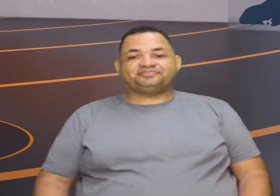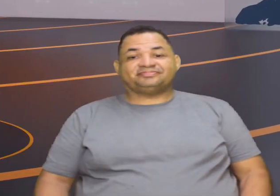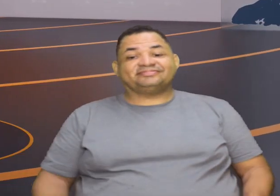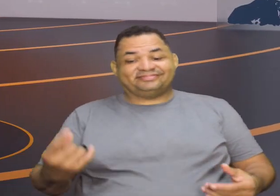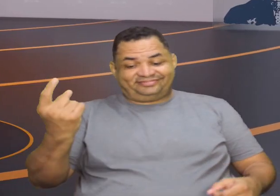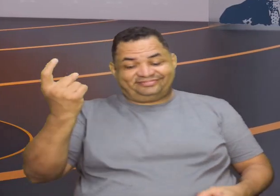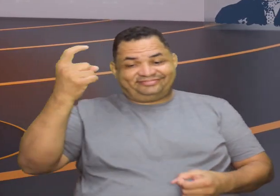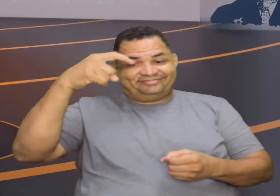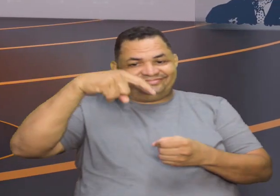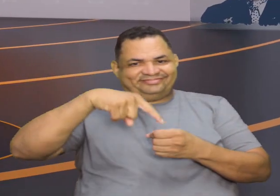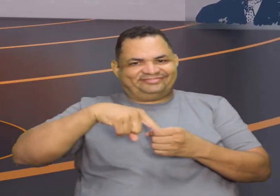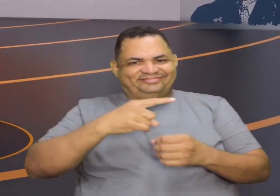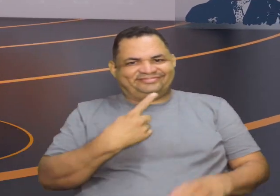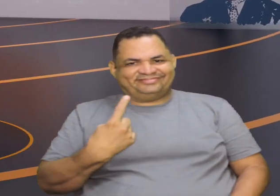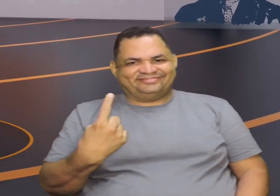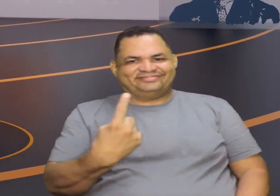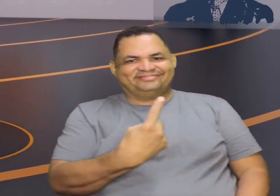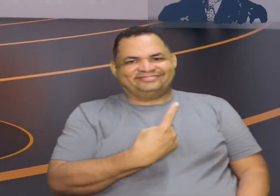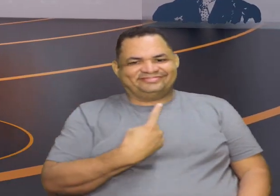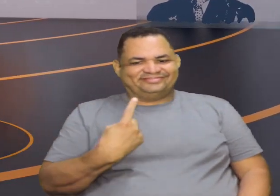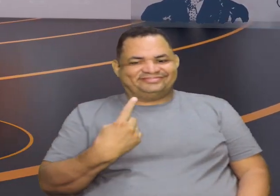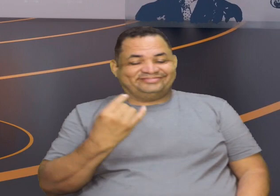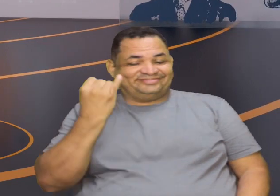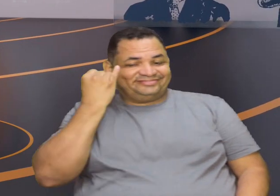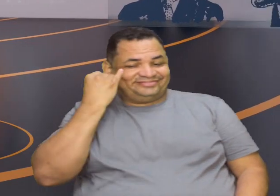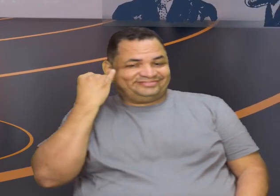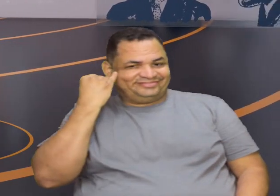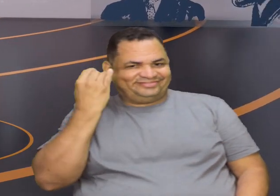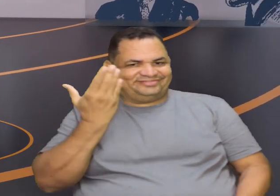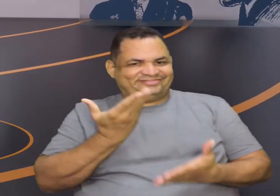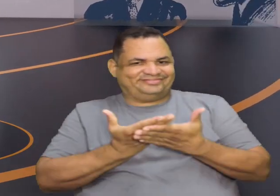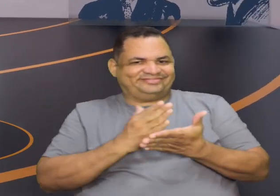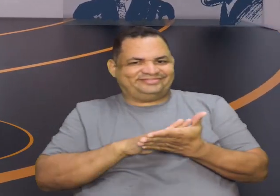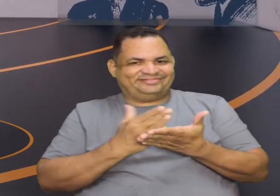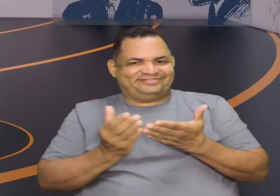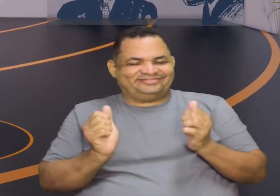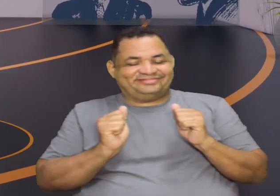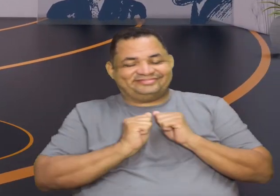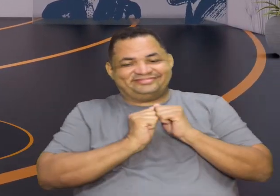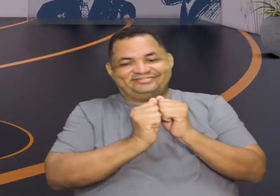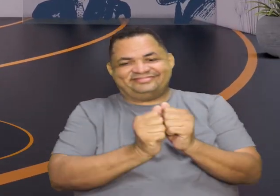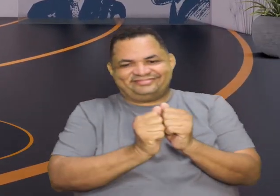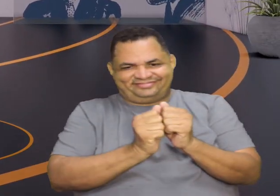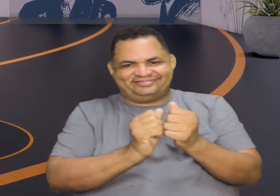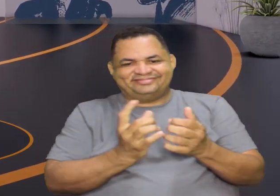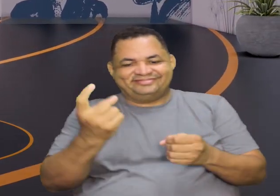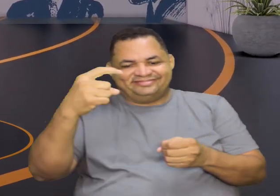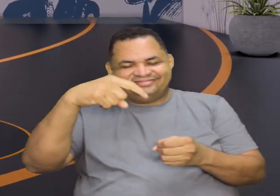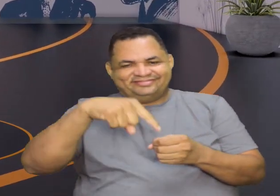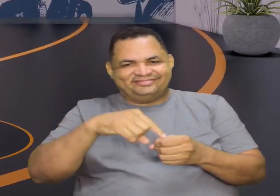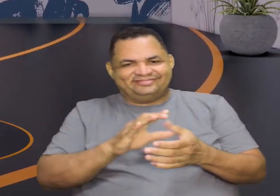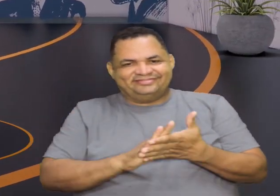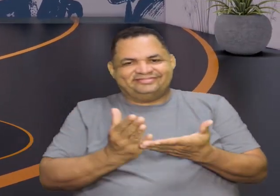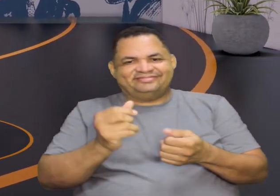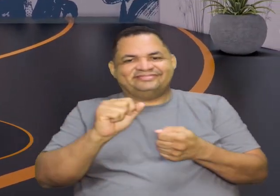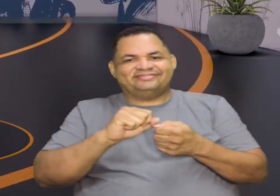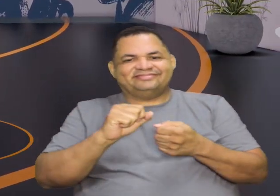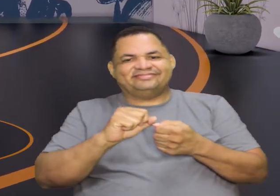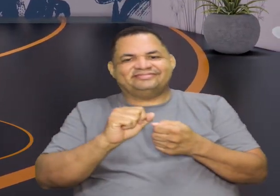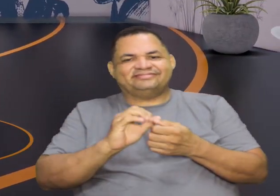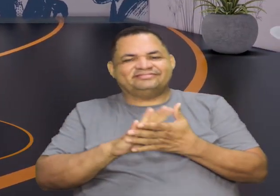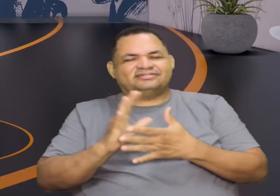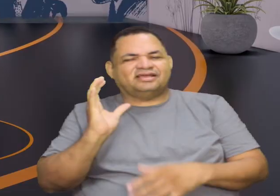Olha eu aqui de volta, nós aqui, eu e o Sam, o intérprete, estamos aqui de volta para fazermos